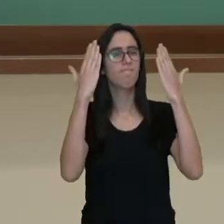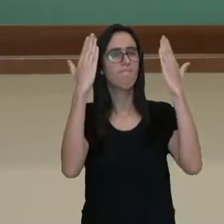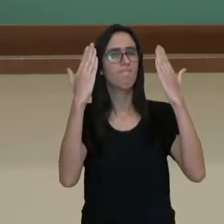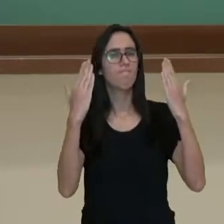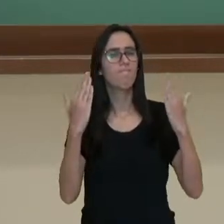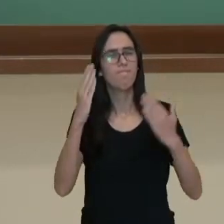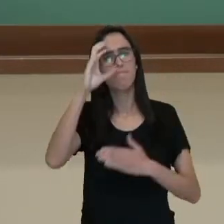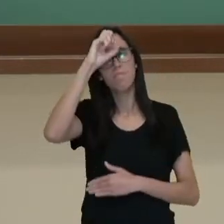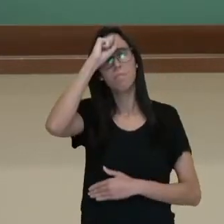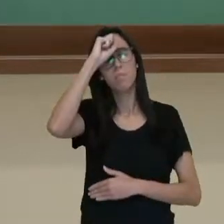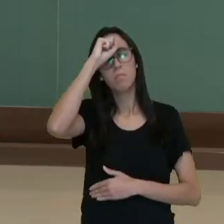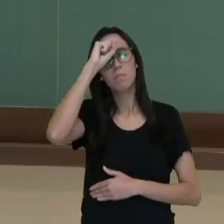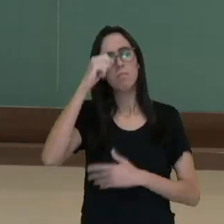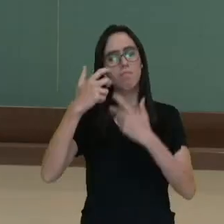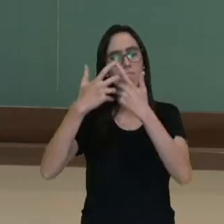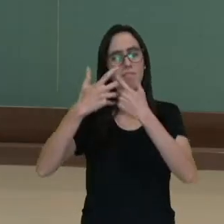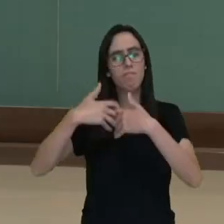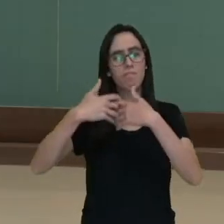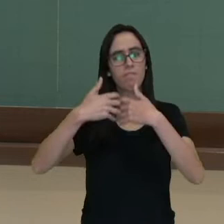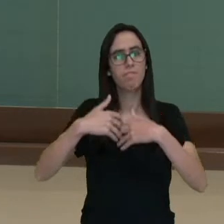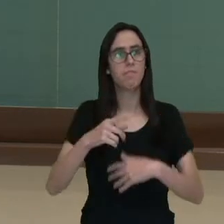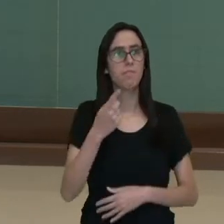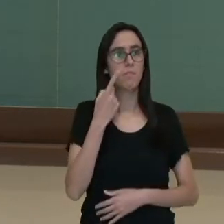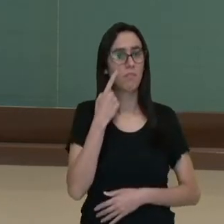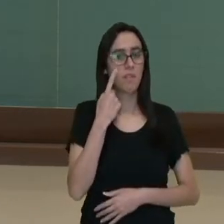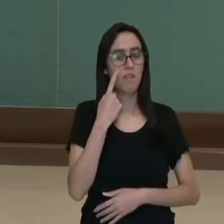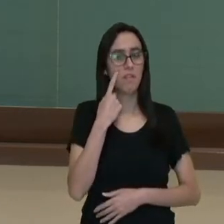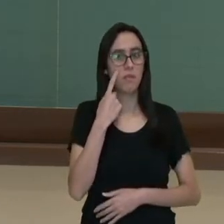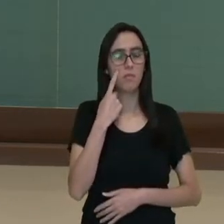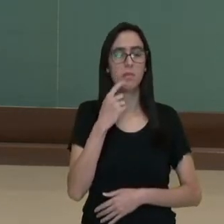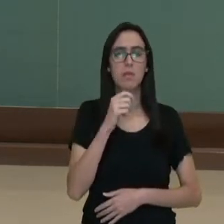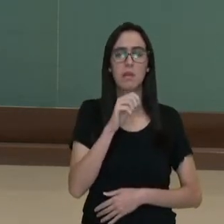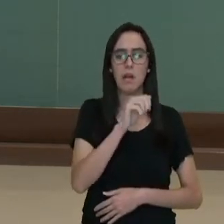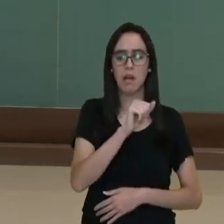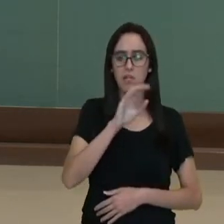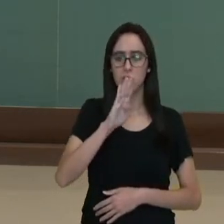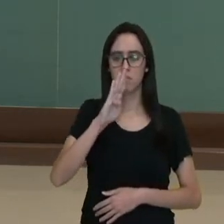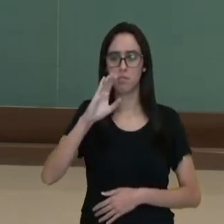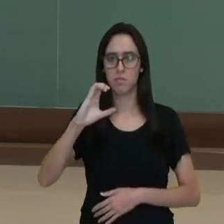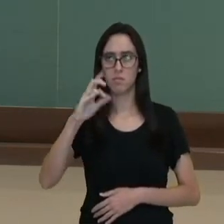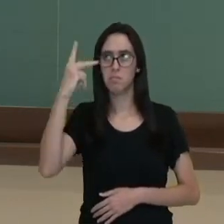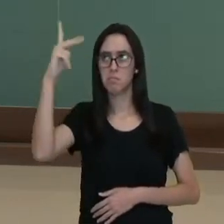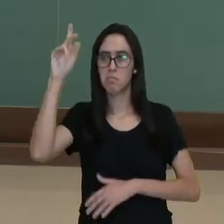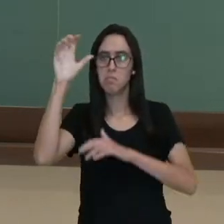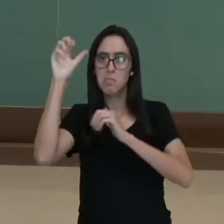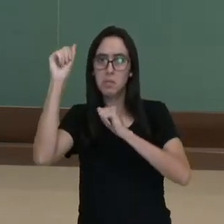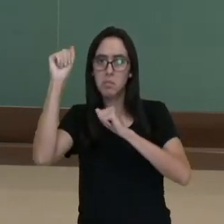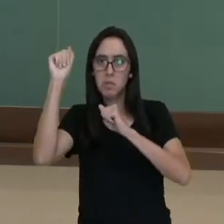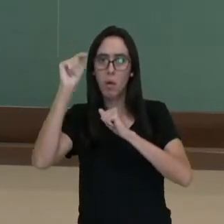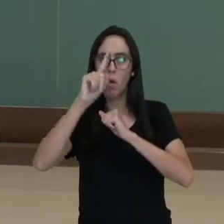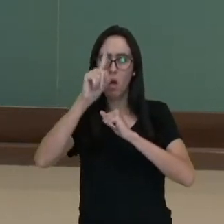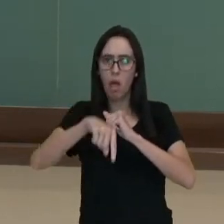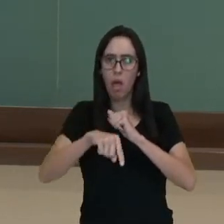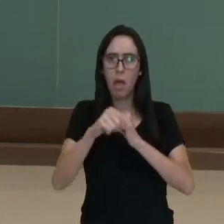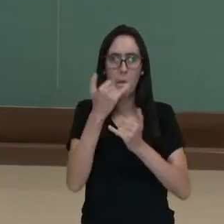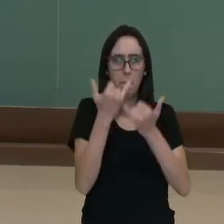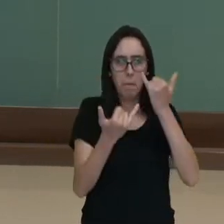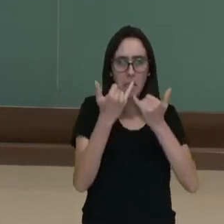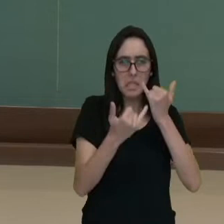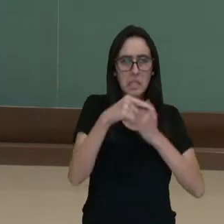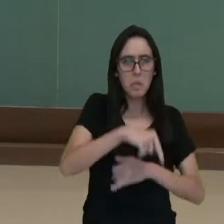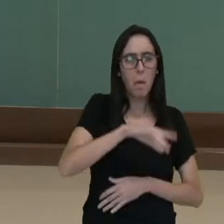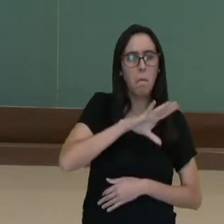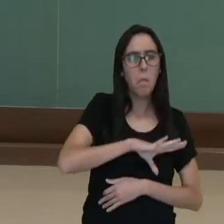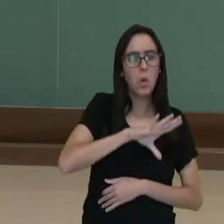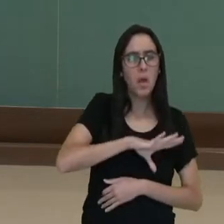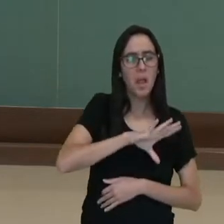a pensar. Crees que el alfabeto en español es el mismo que em português? Você acredita que o